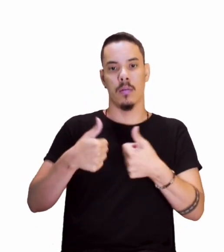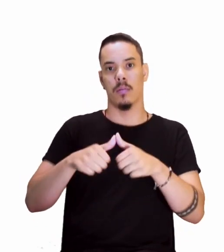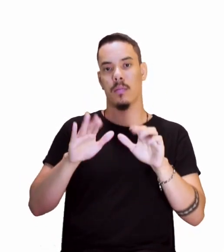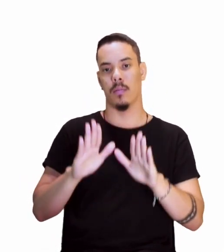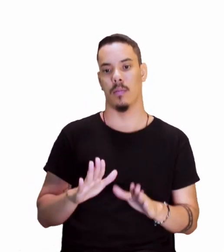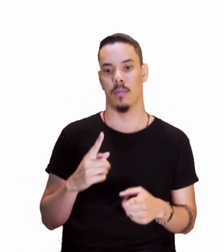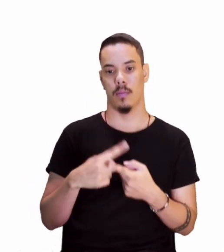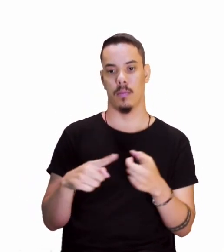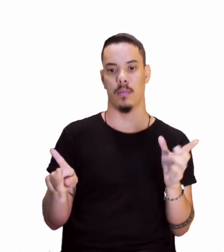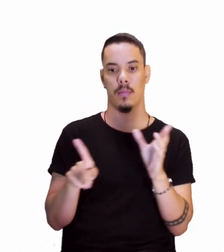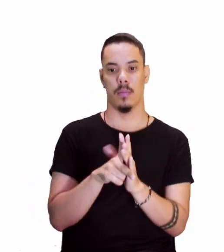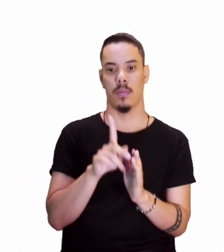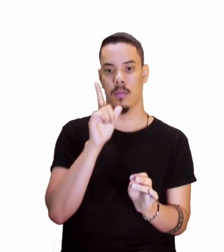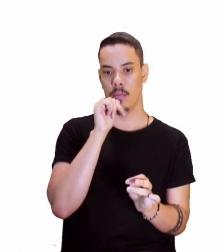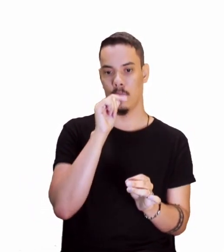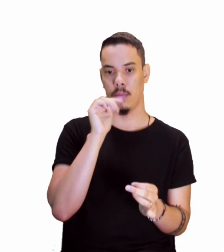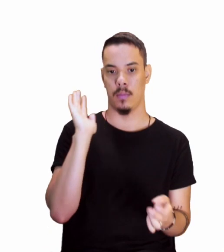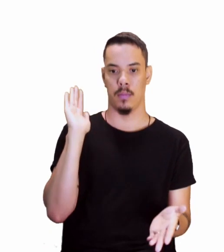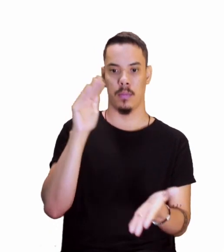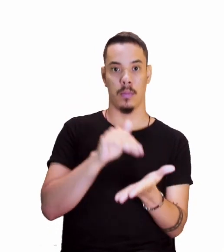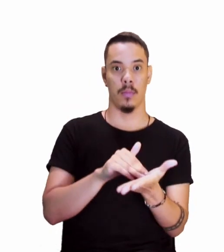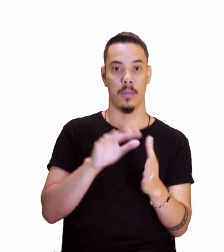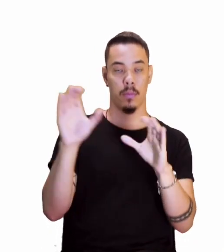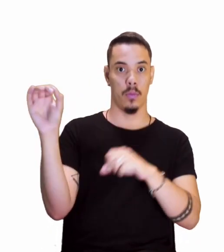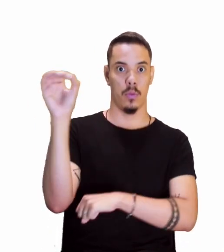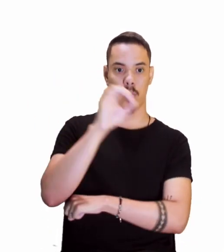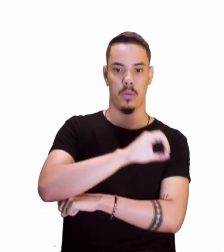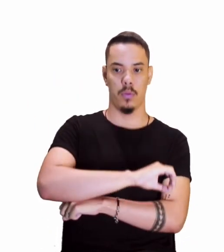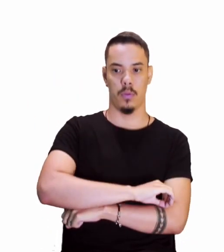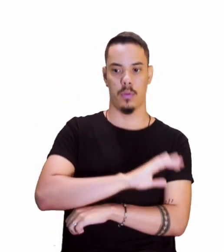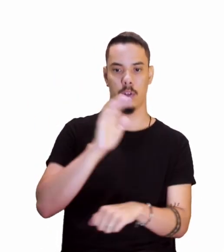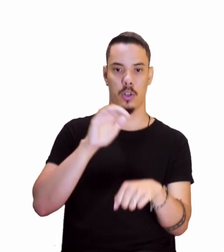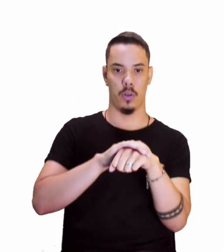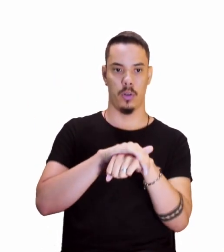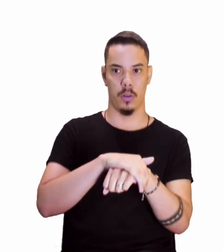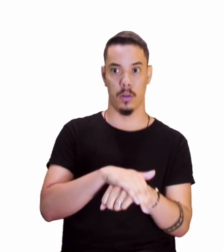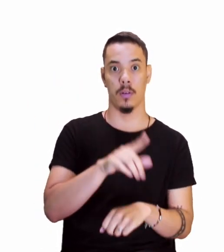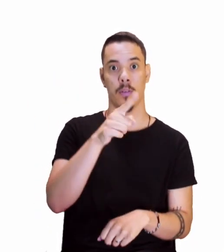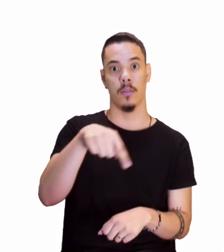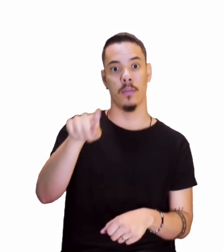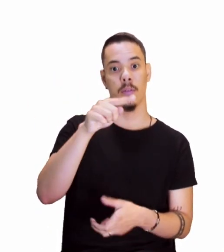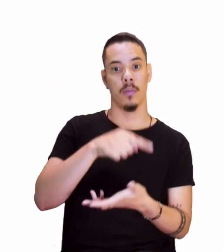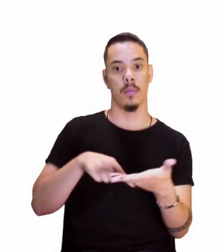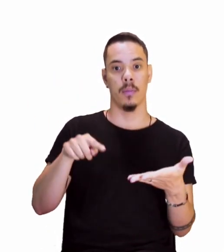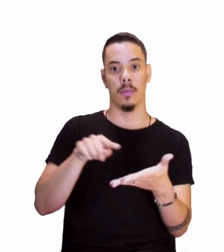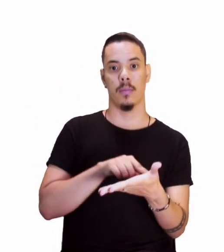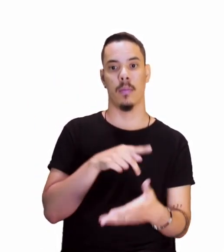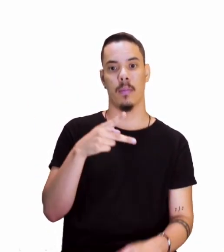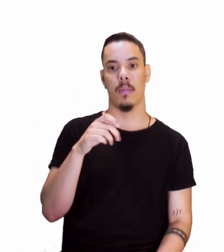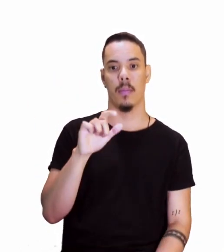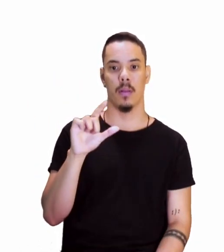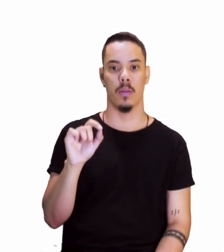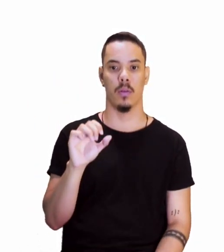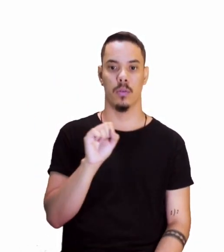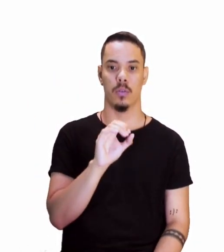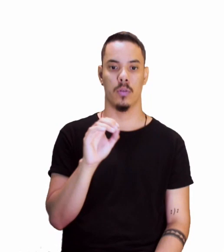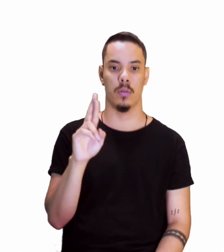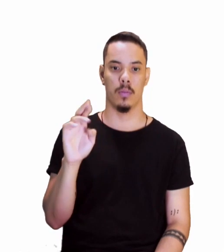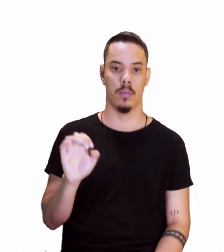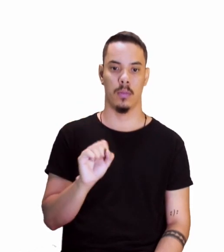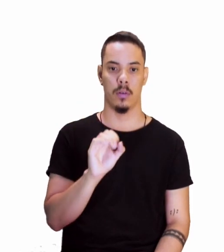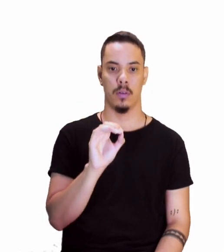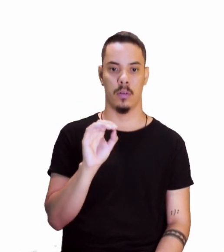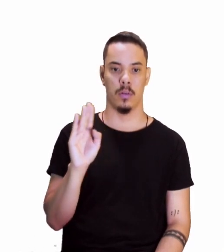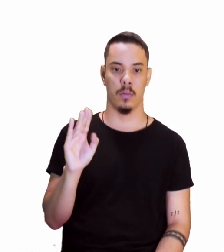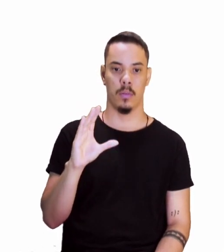permaneceram para a água até anoitecer. Então, você vai marcar a expressão que está de